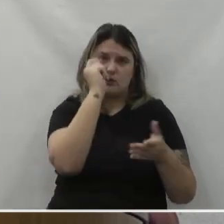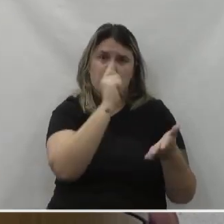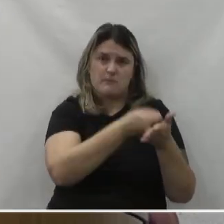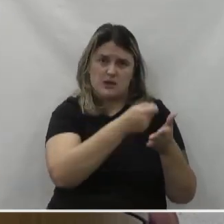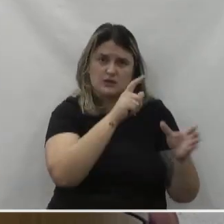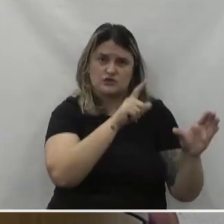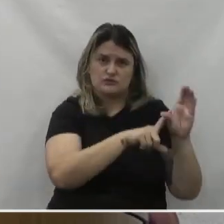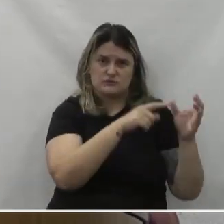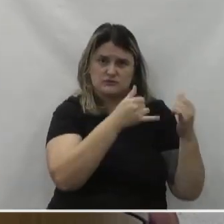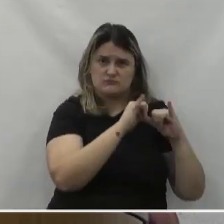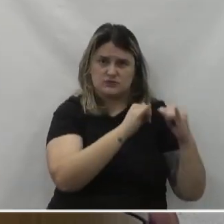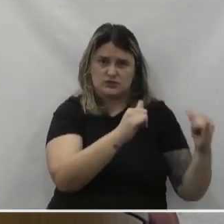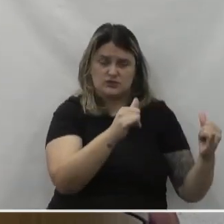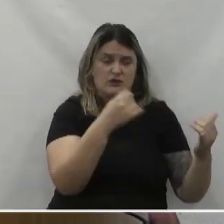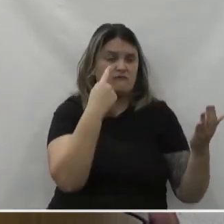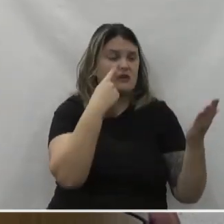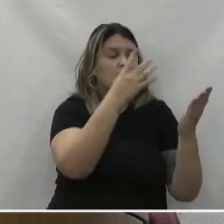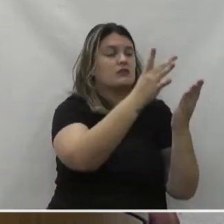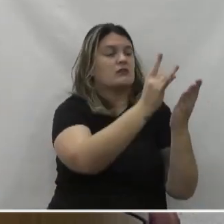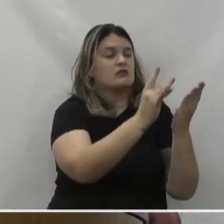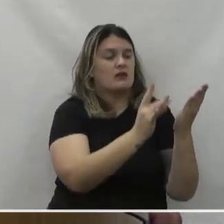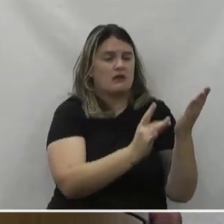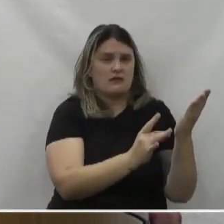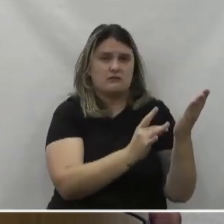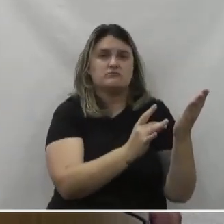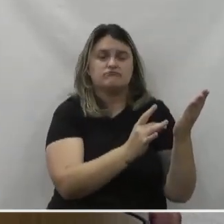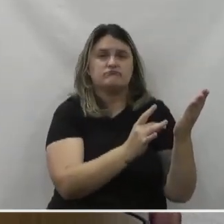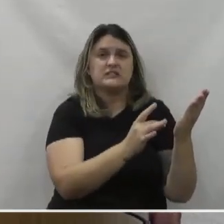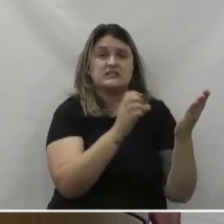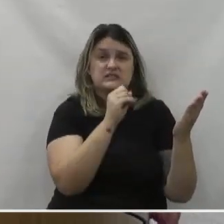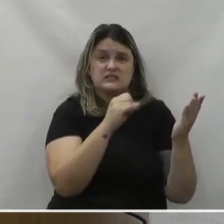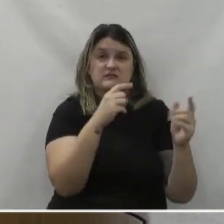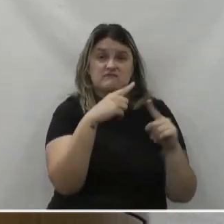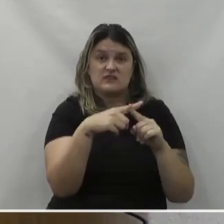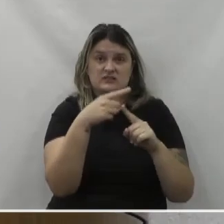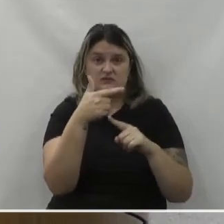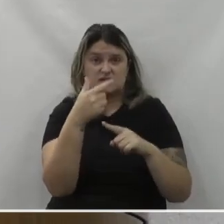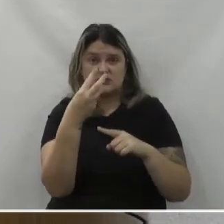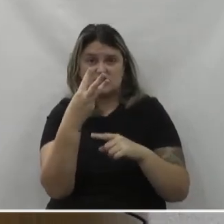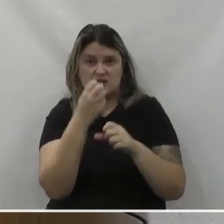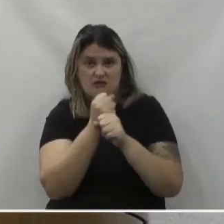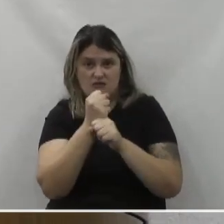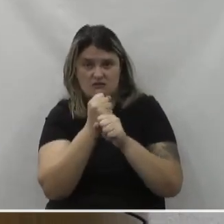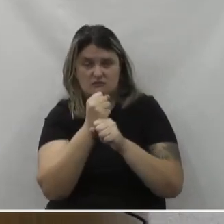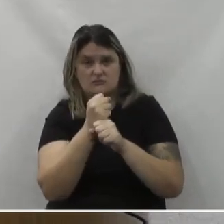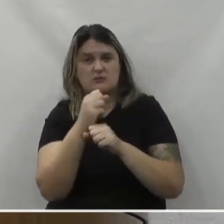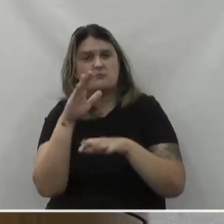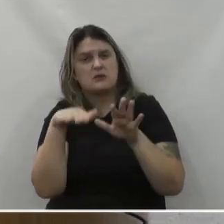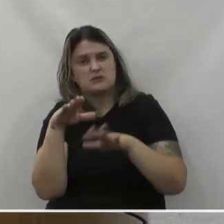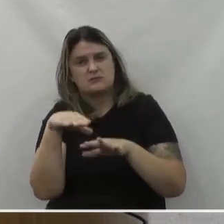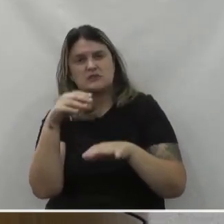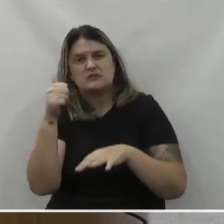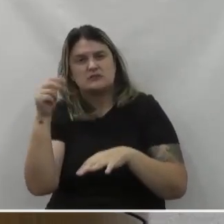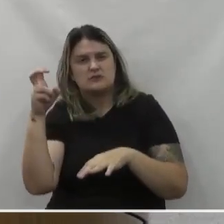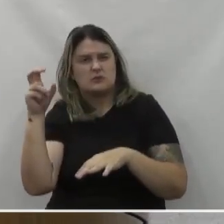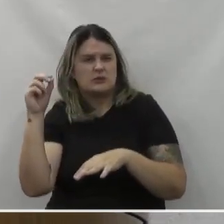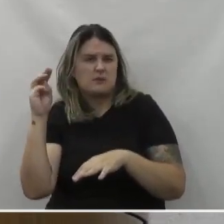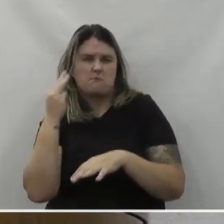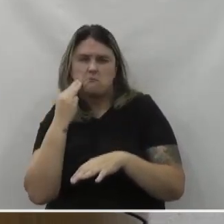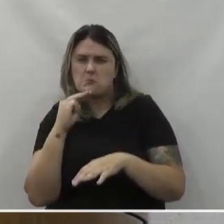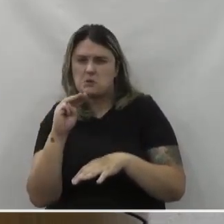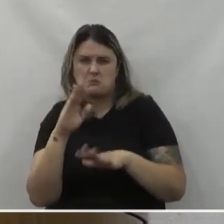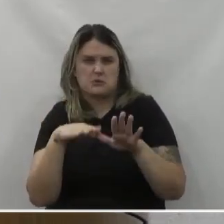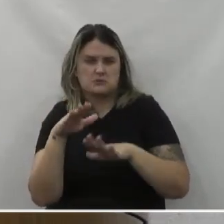A gente viria aí que já passou aí esse valor aí mais de 40 milhões. E claro que tem todos